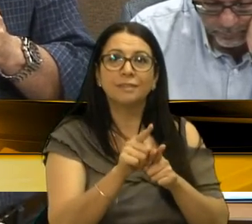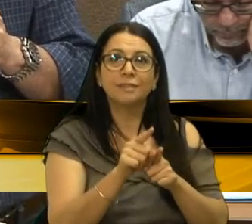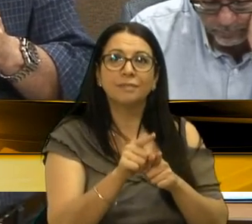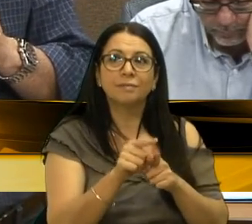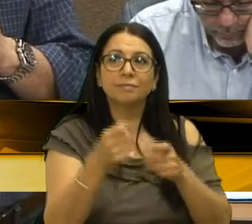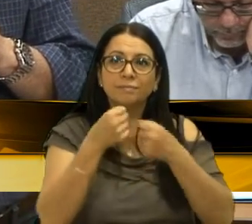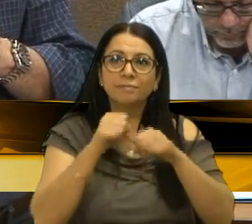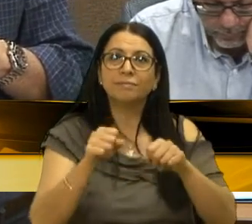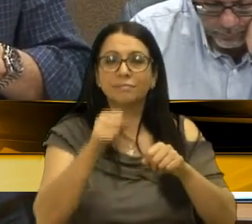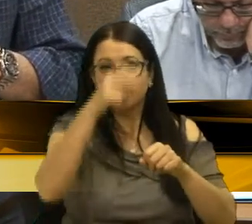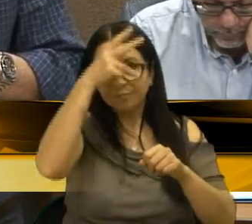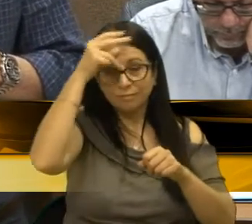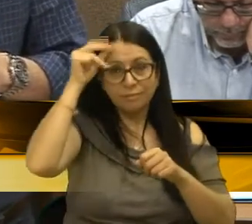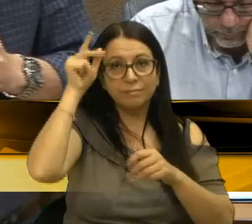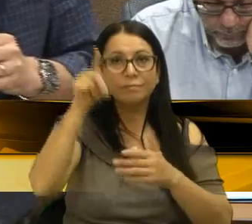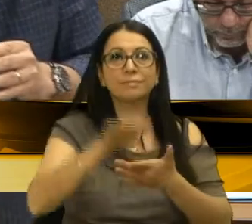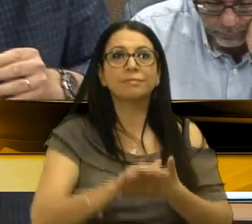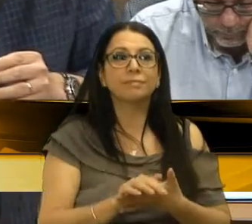secretarias municipais.